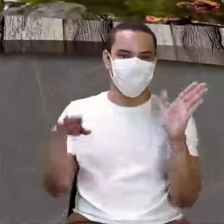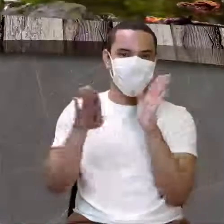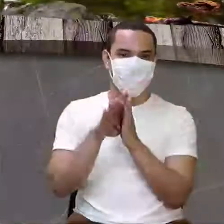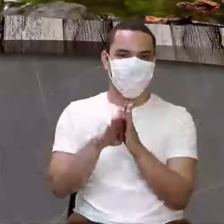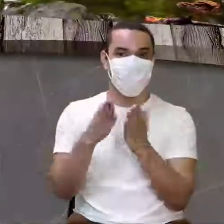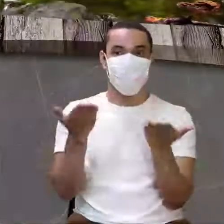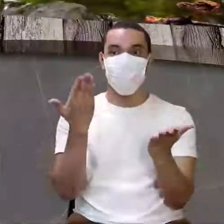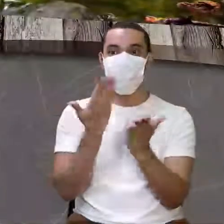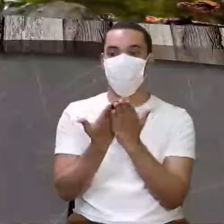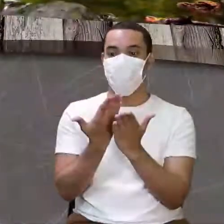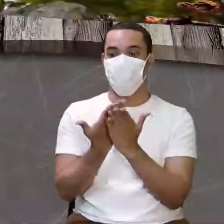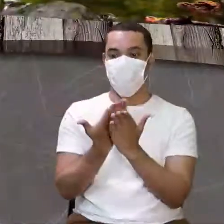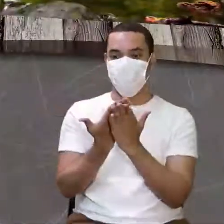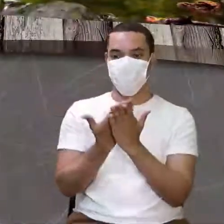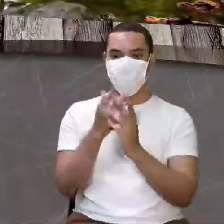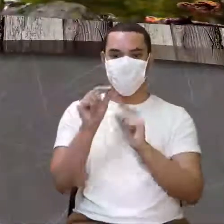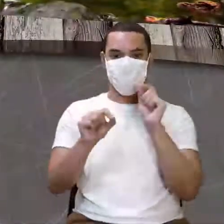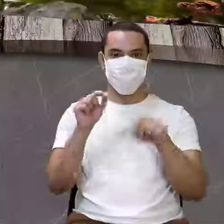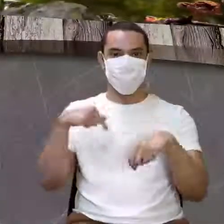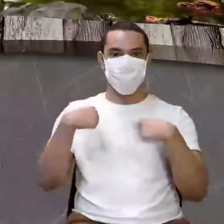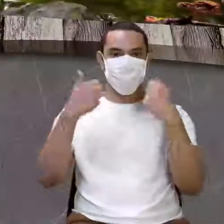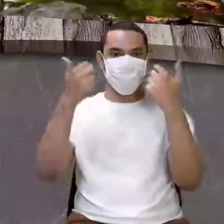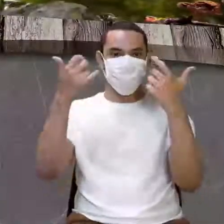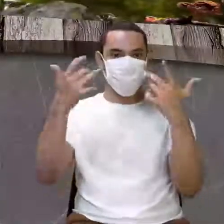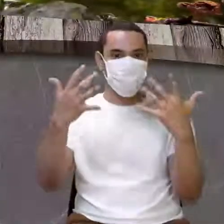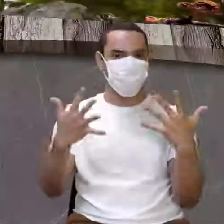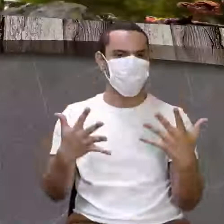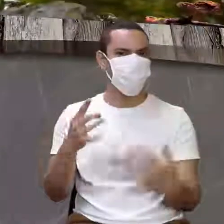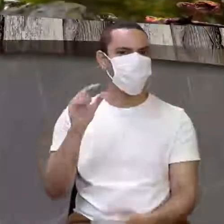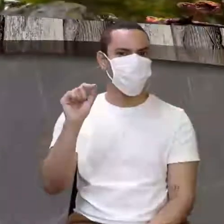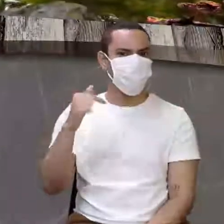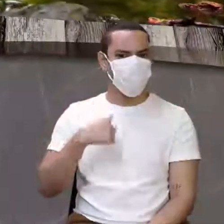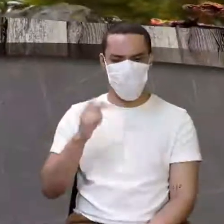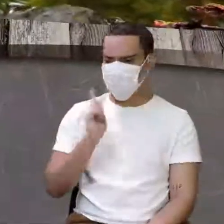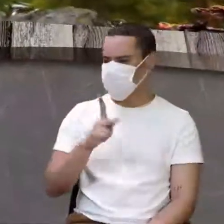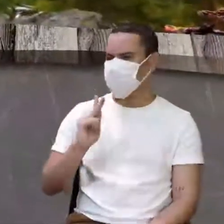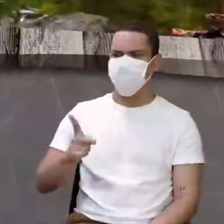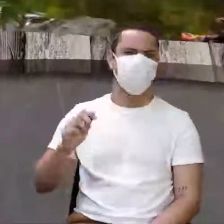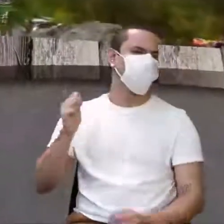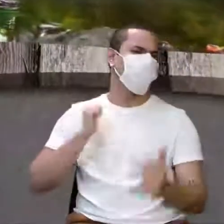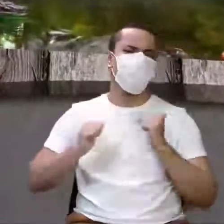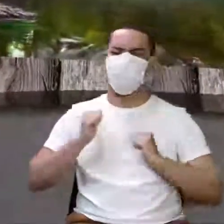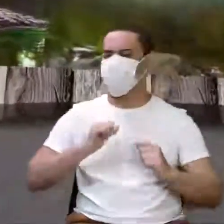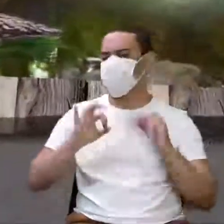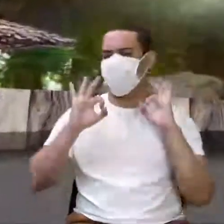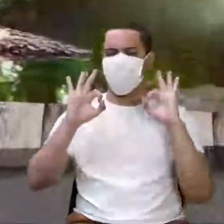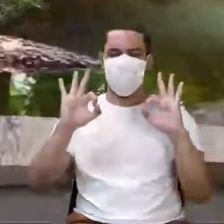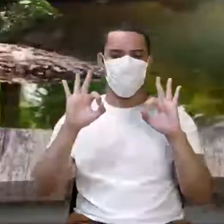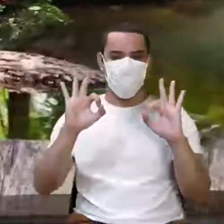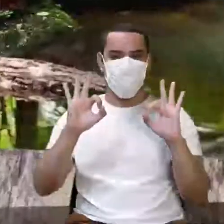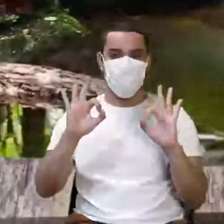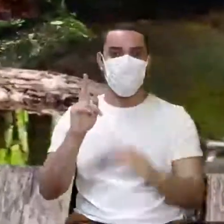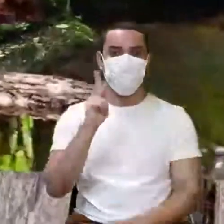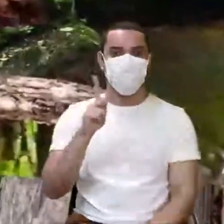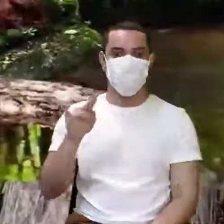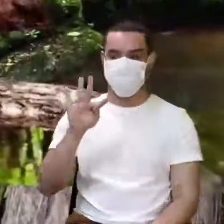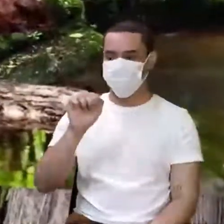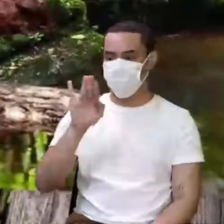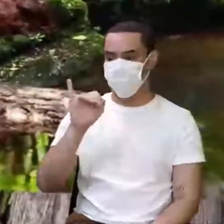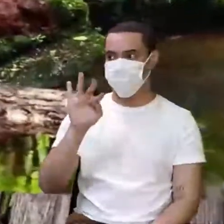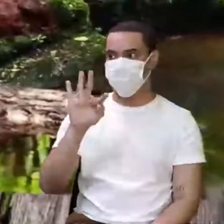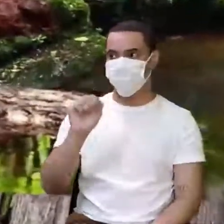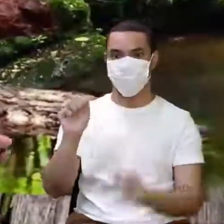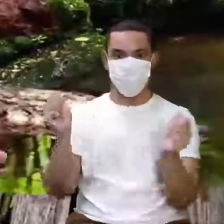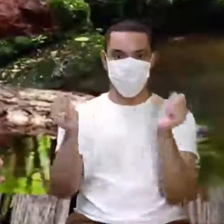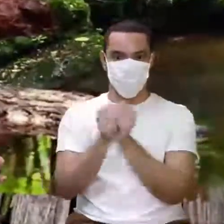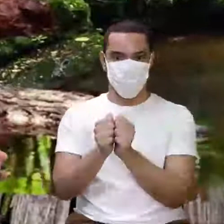chegou a nossa aula, que nós vamos falar sobre o quê? A pessoa tá animada hoje, tá mesmo. Prof. Tabita,